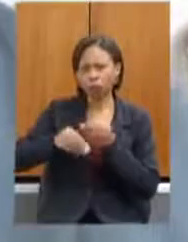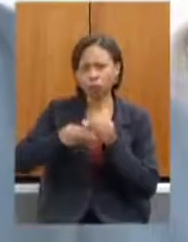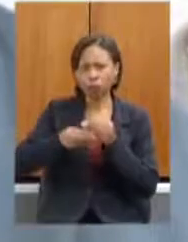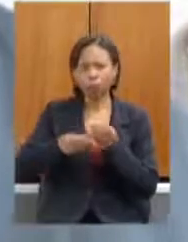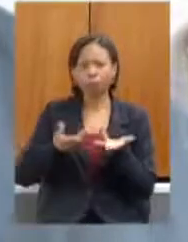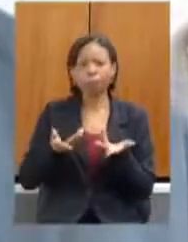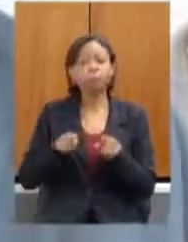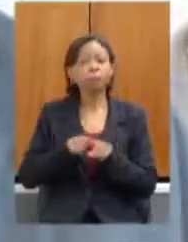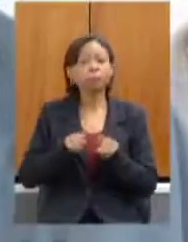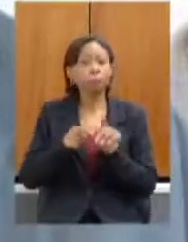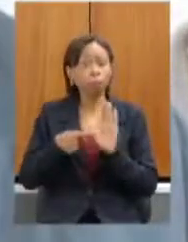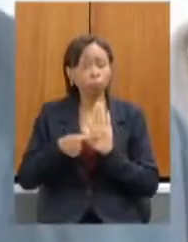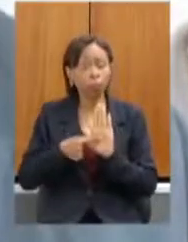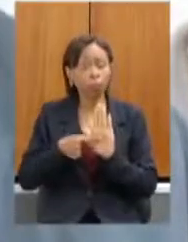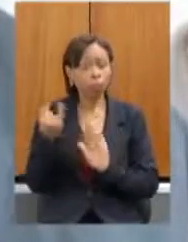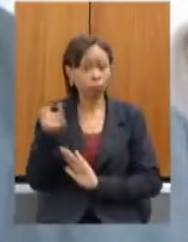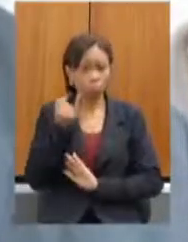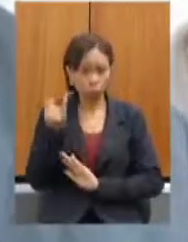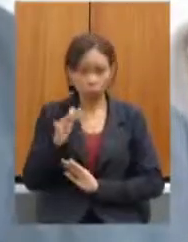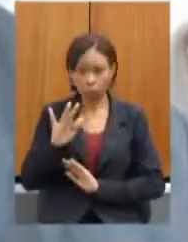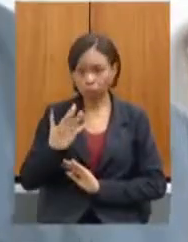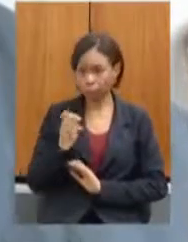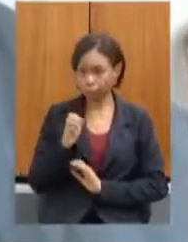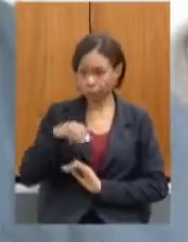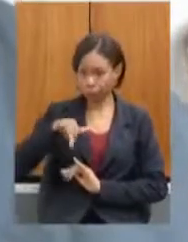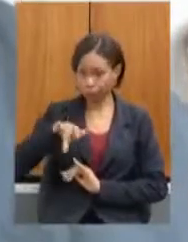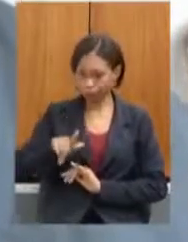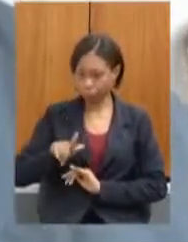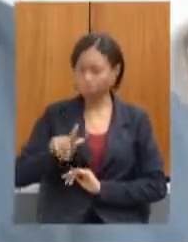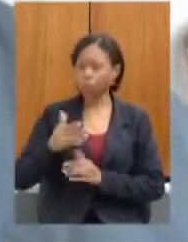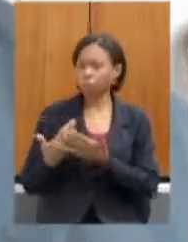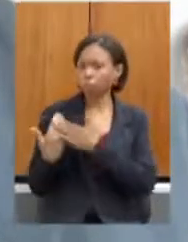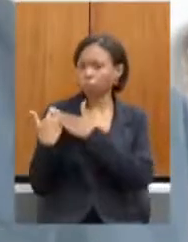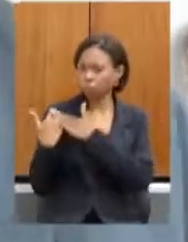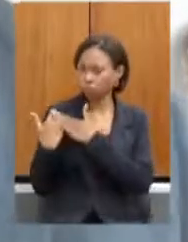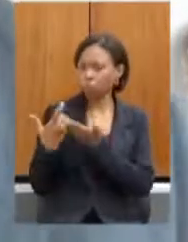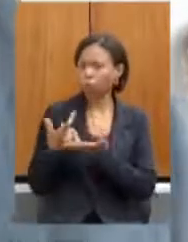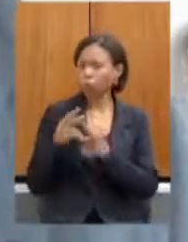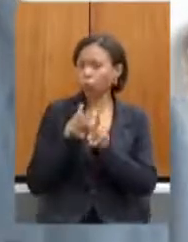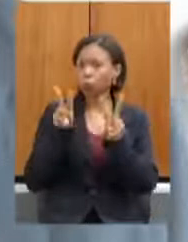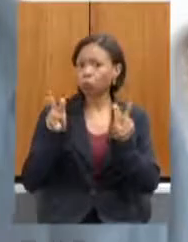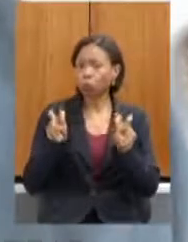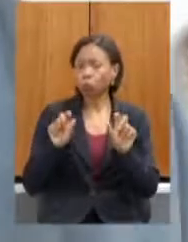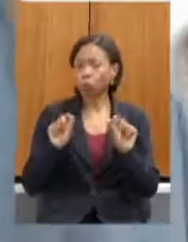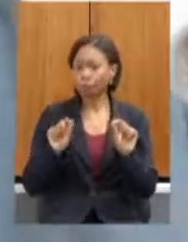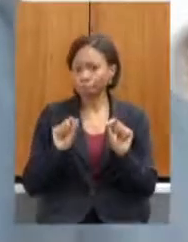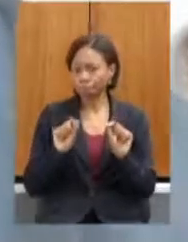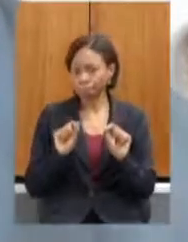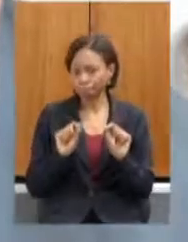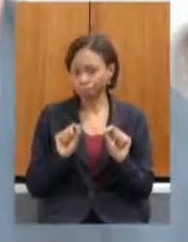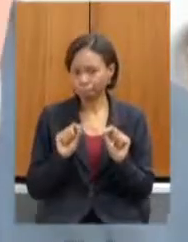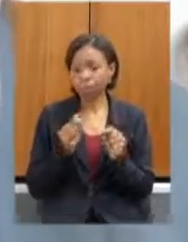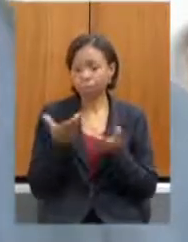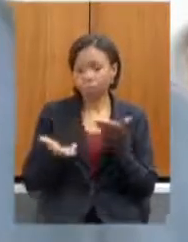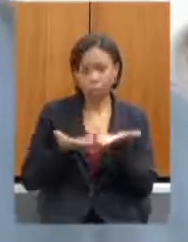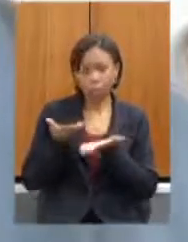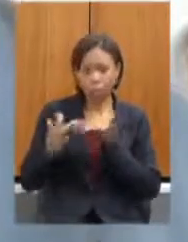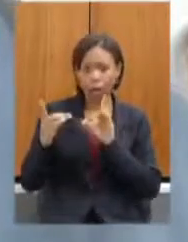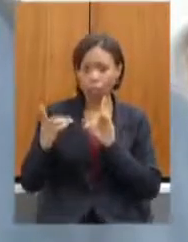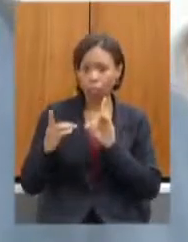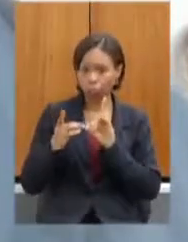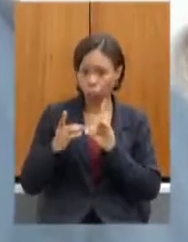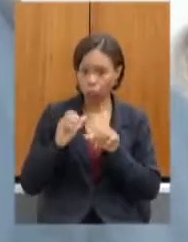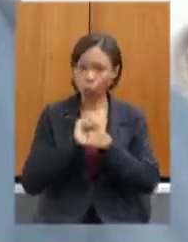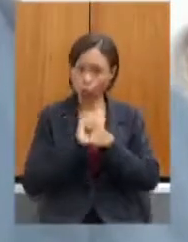de destacar aqui o papel que a teme que desempenhou tá em relação à atendimento ao